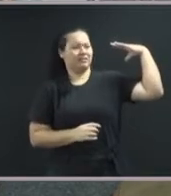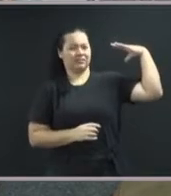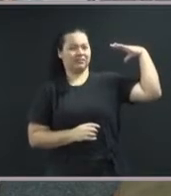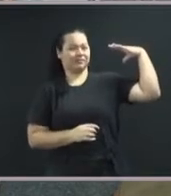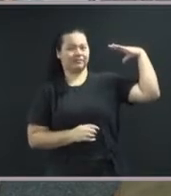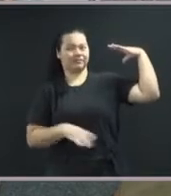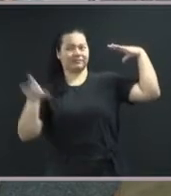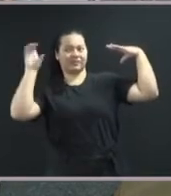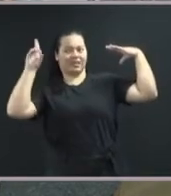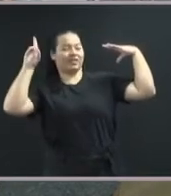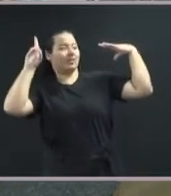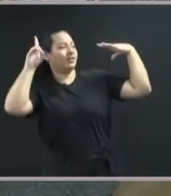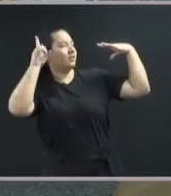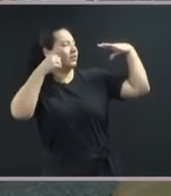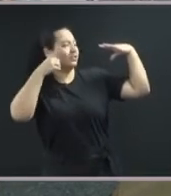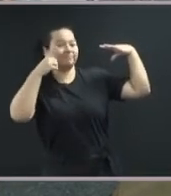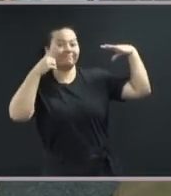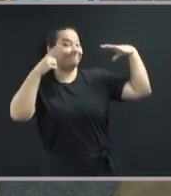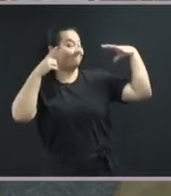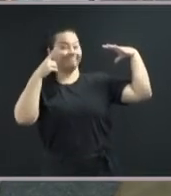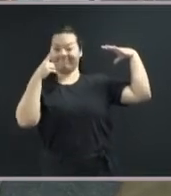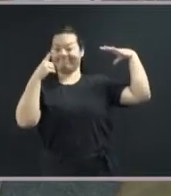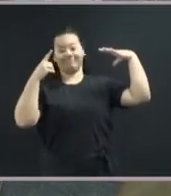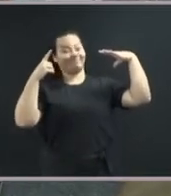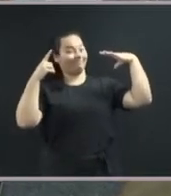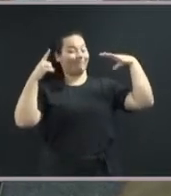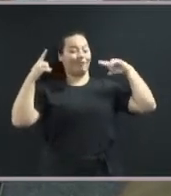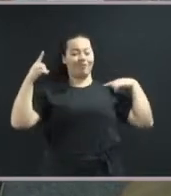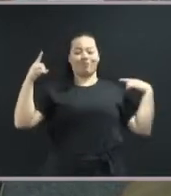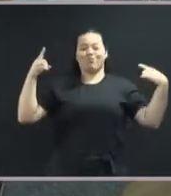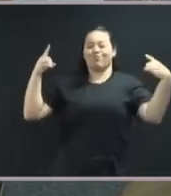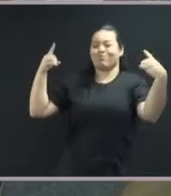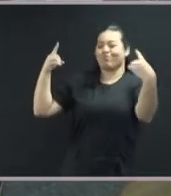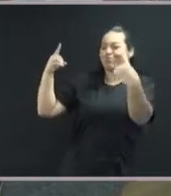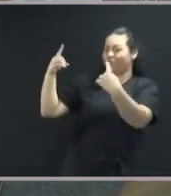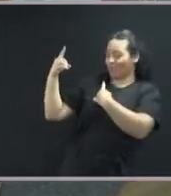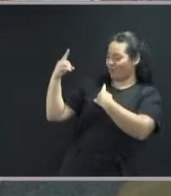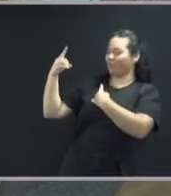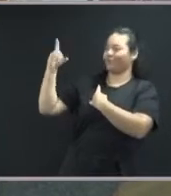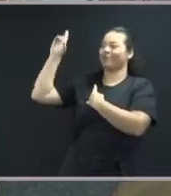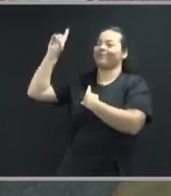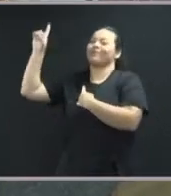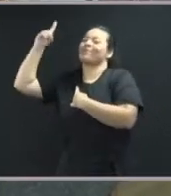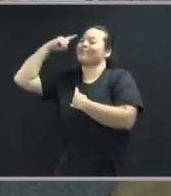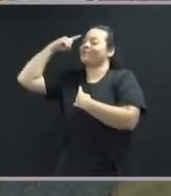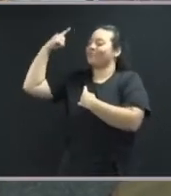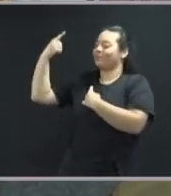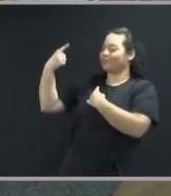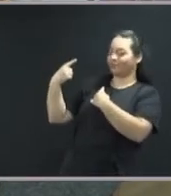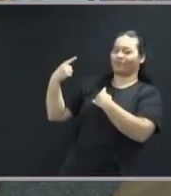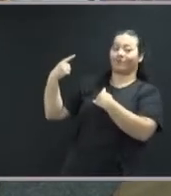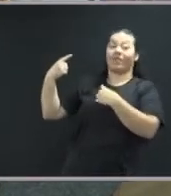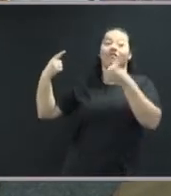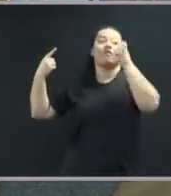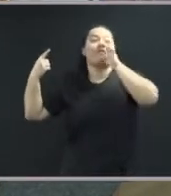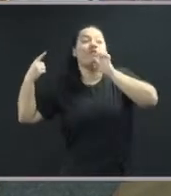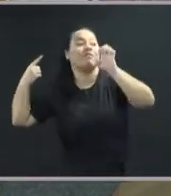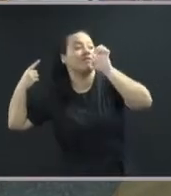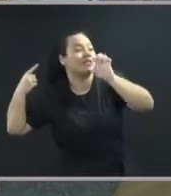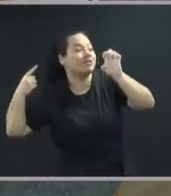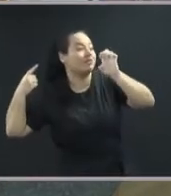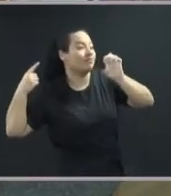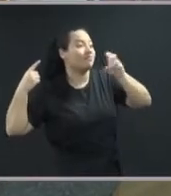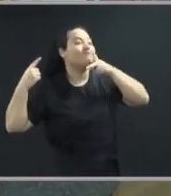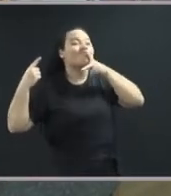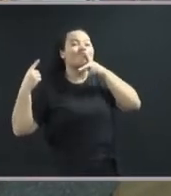Esse privilégio é meu e seu. E o apóstolo, escrevendo aos irmãos, diz